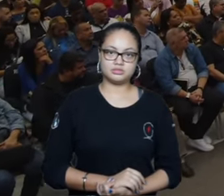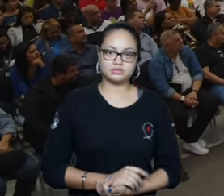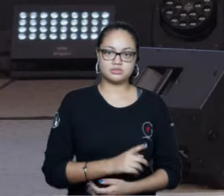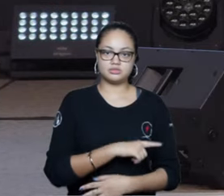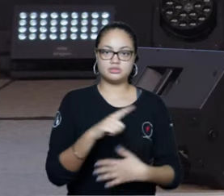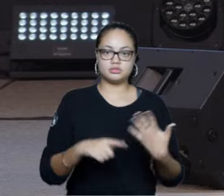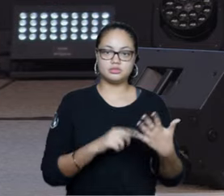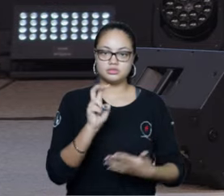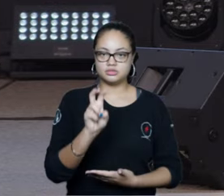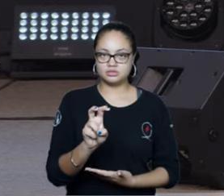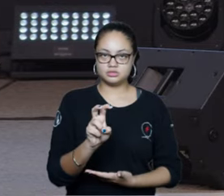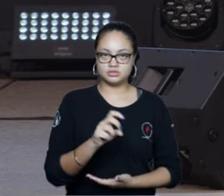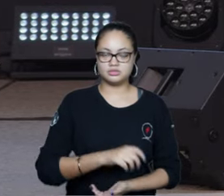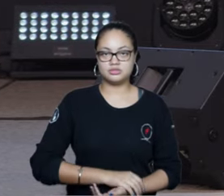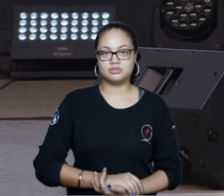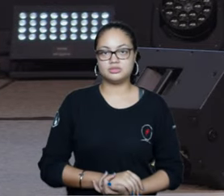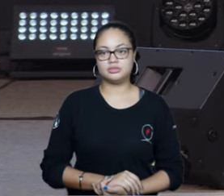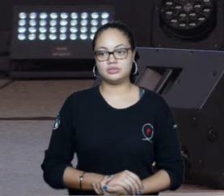número 5